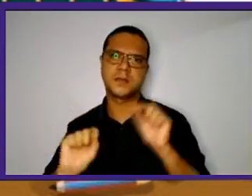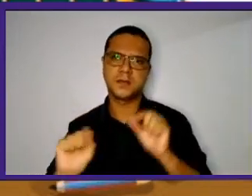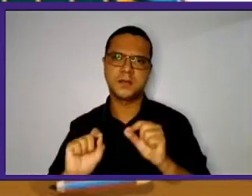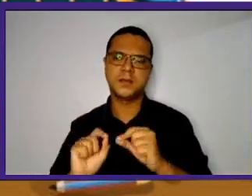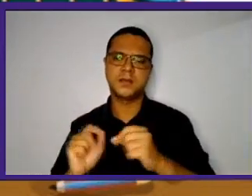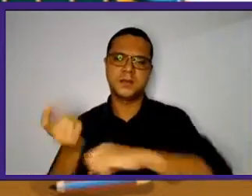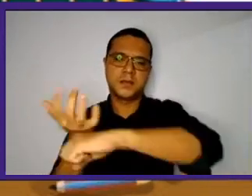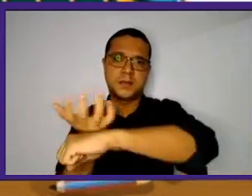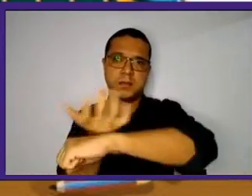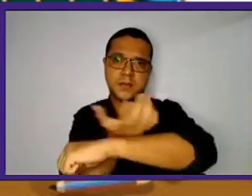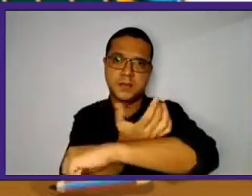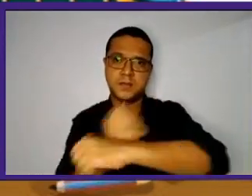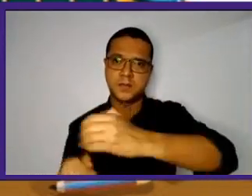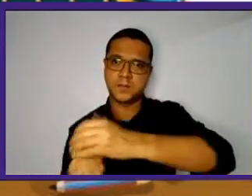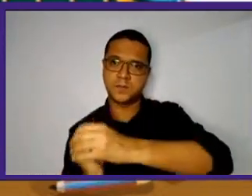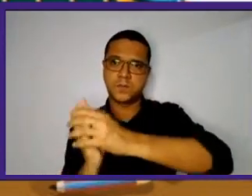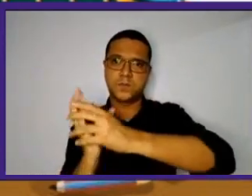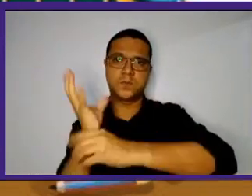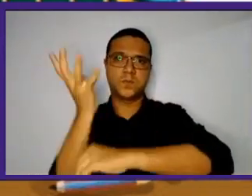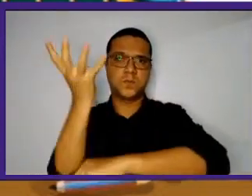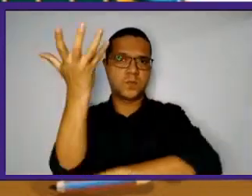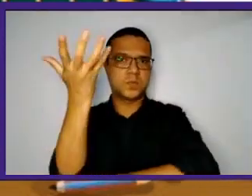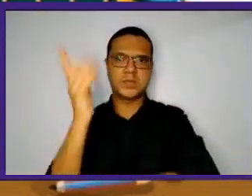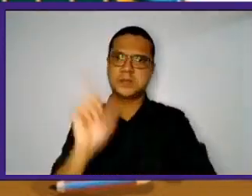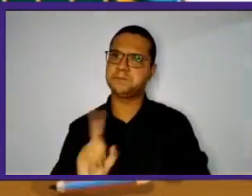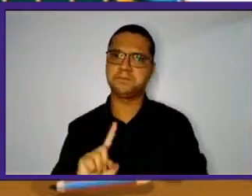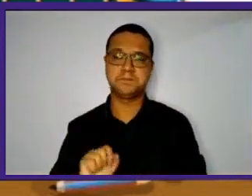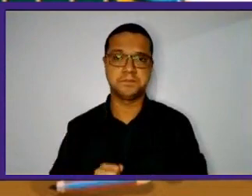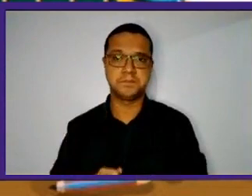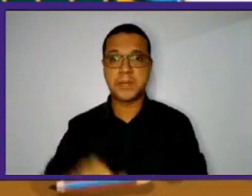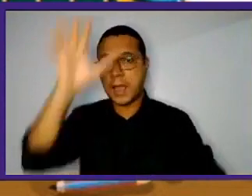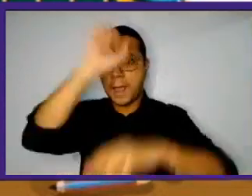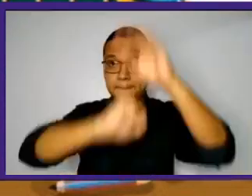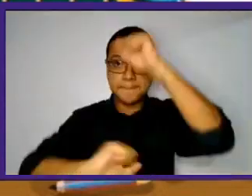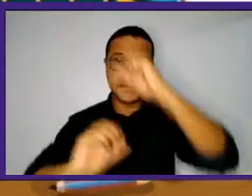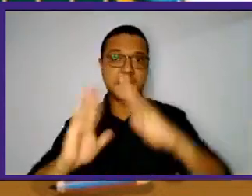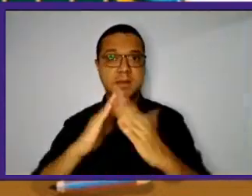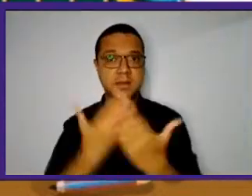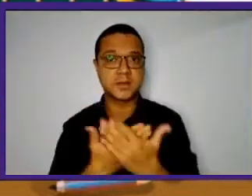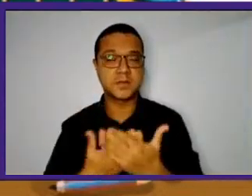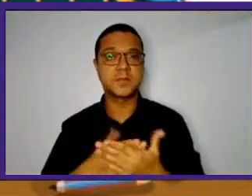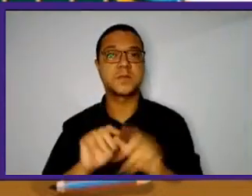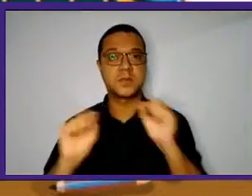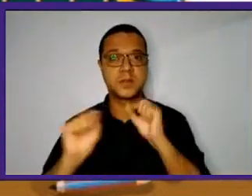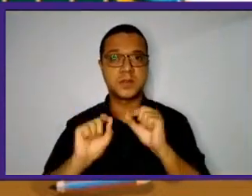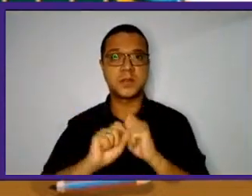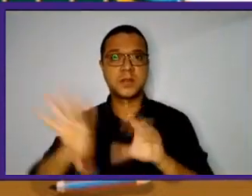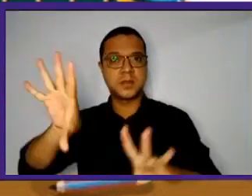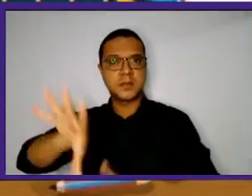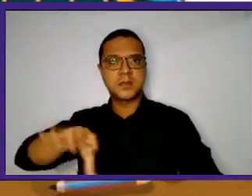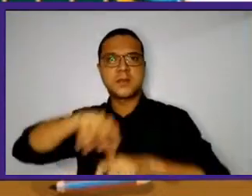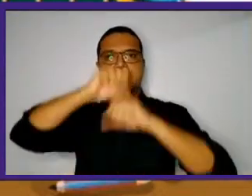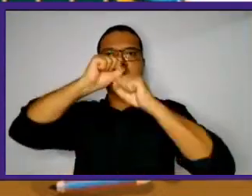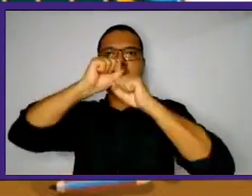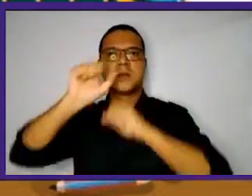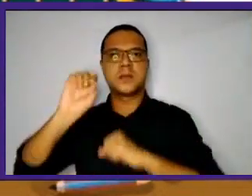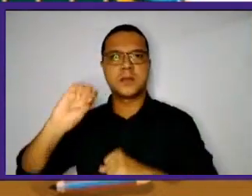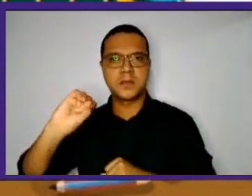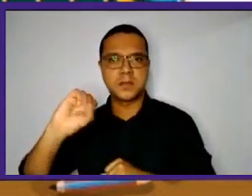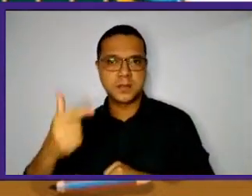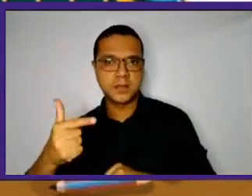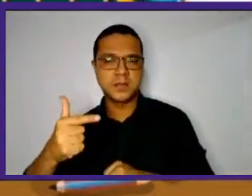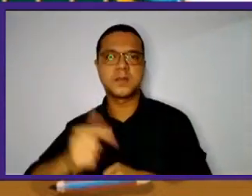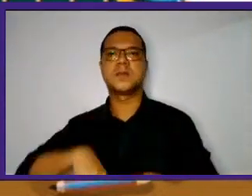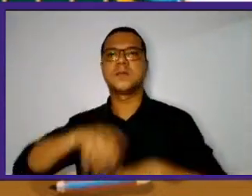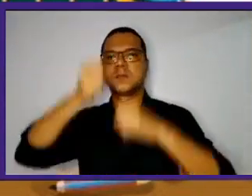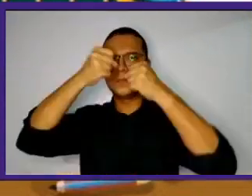as plantas não poderiam nascer nem crescer. A gente sempre aprende na escola. A gente absorve oxigênio, libera gás carbônico. E as plantas fazem